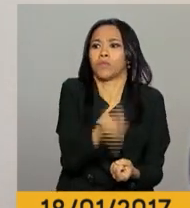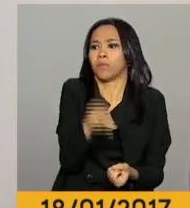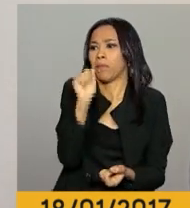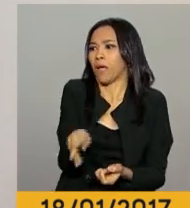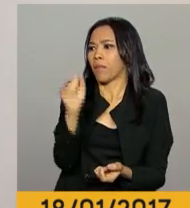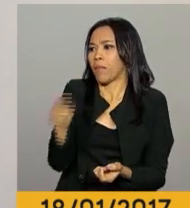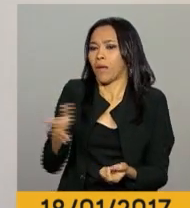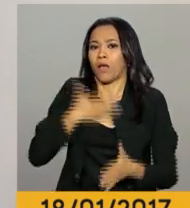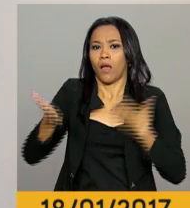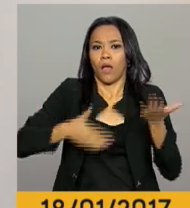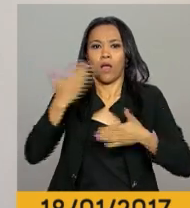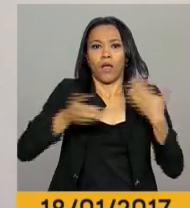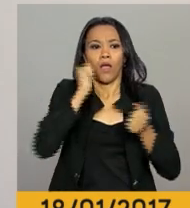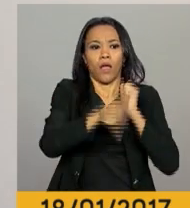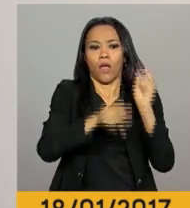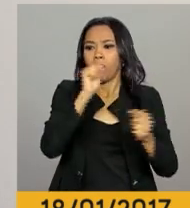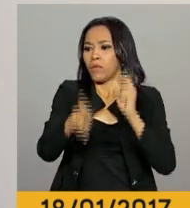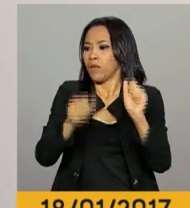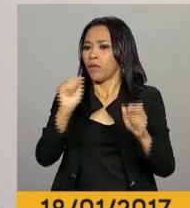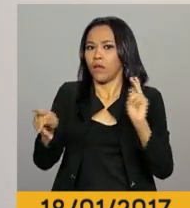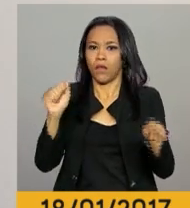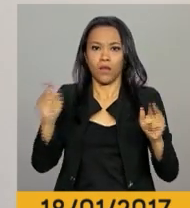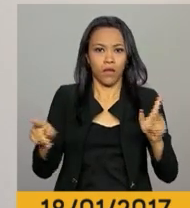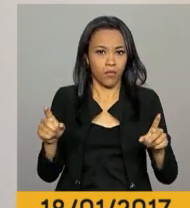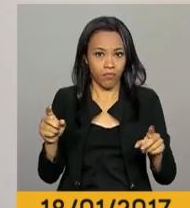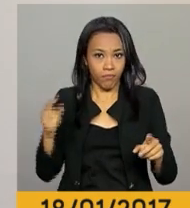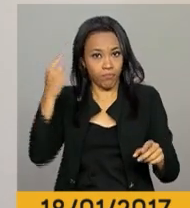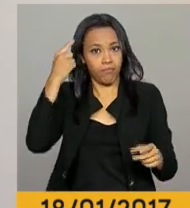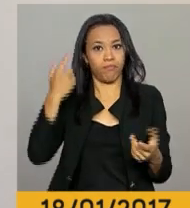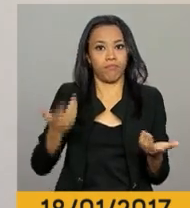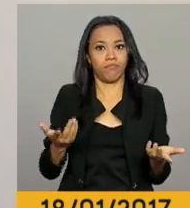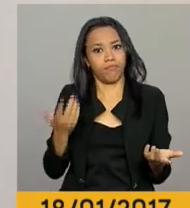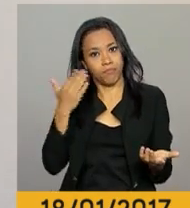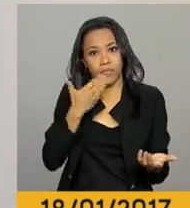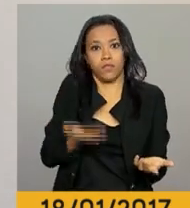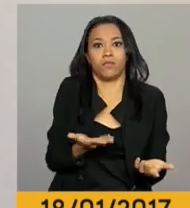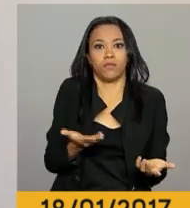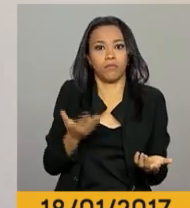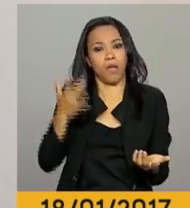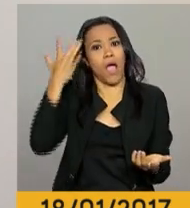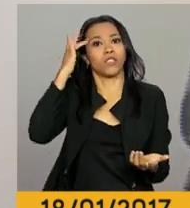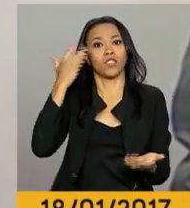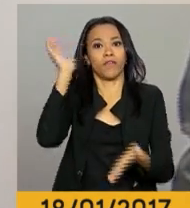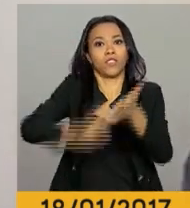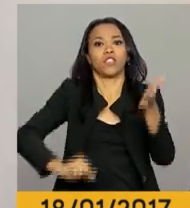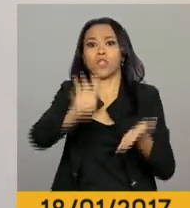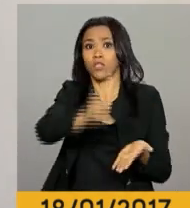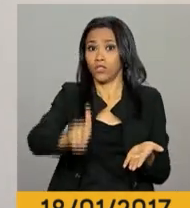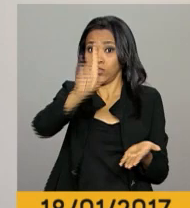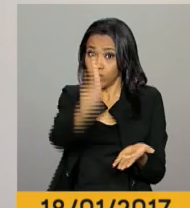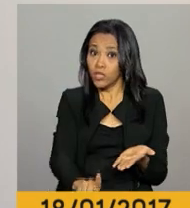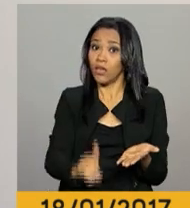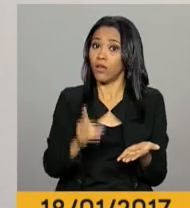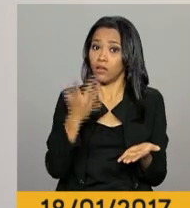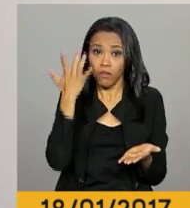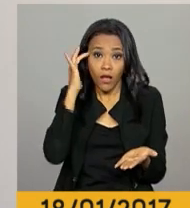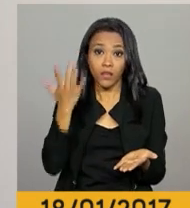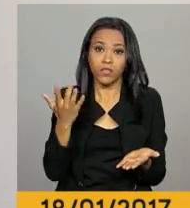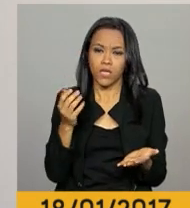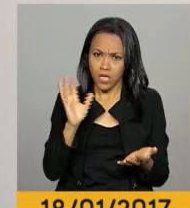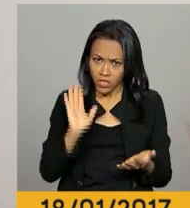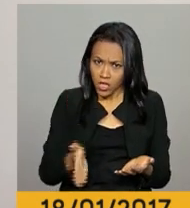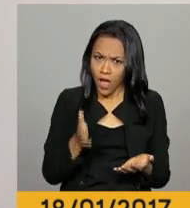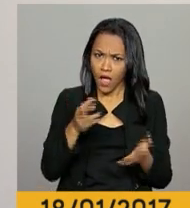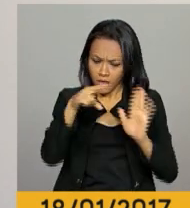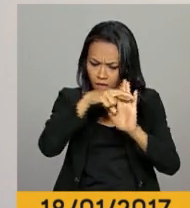organiza para pedir a sua aposentadoria ao suposto de que o seu direito será violado Ora bem quem já completou